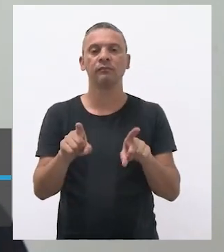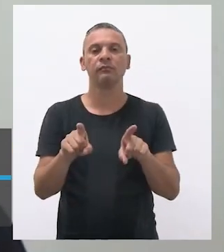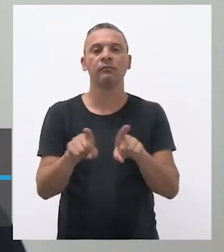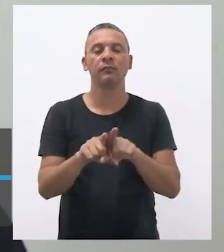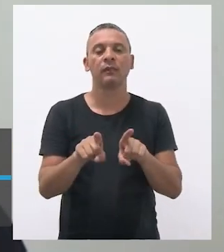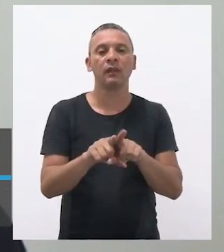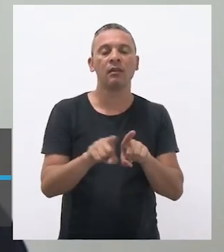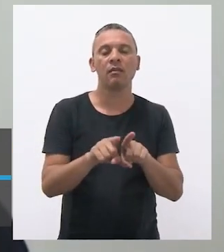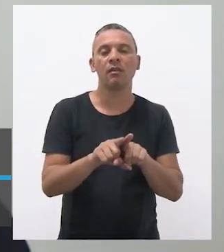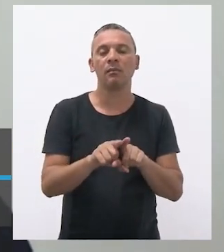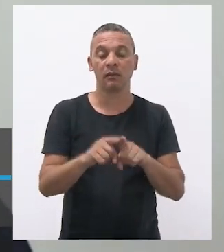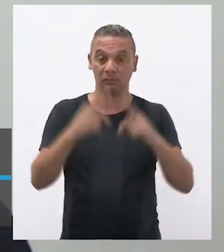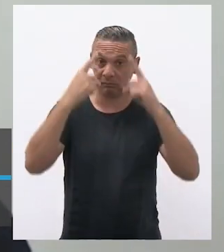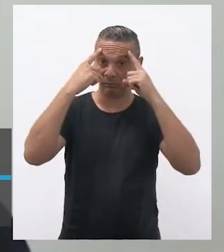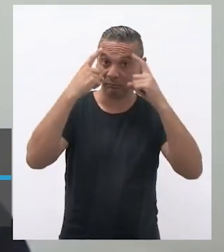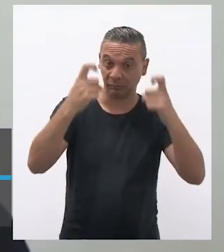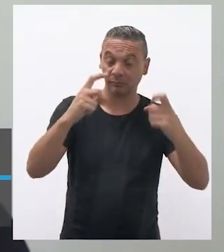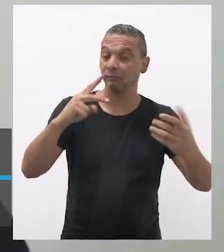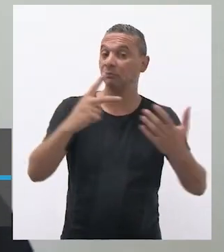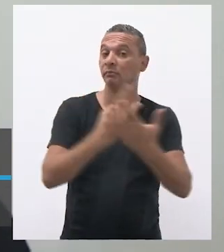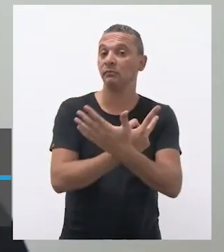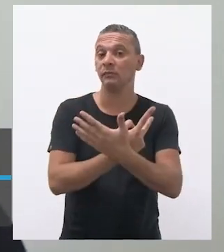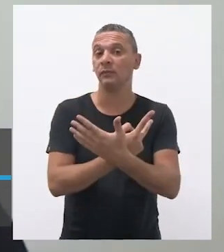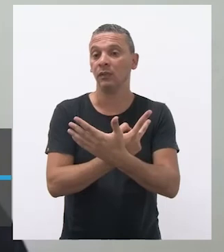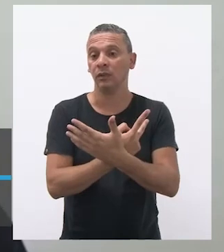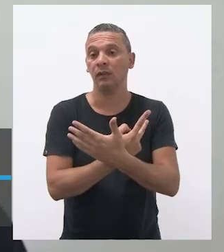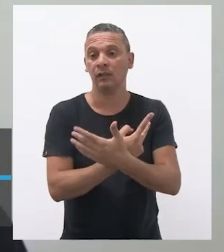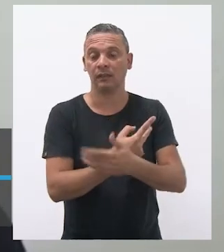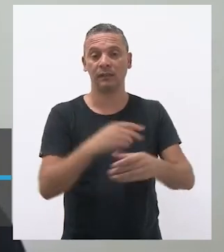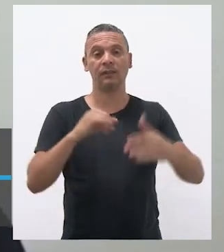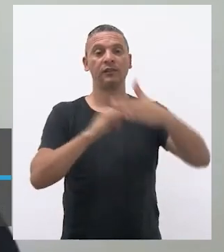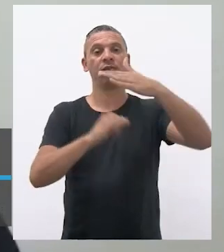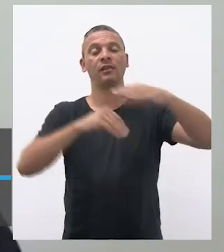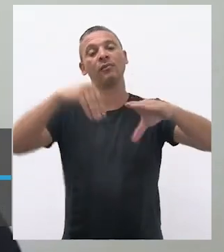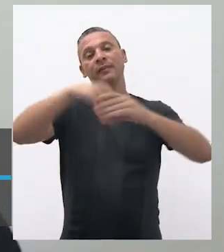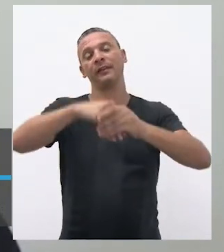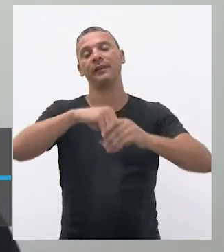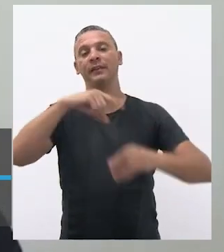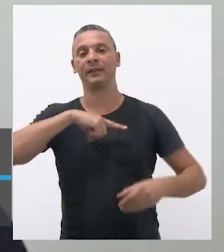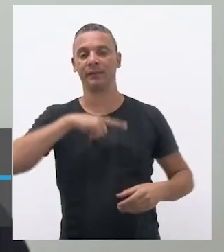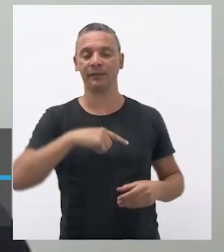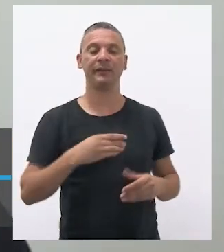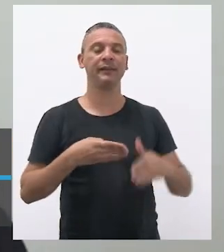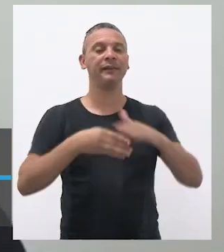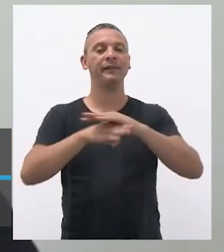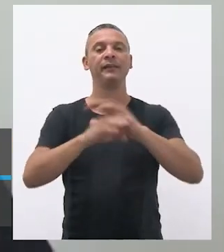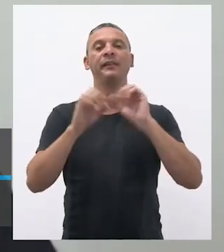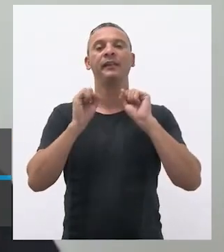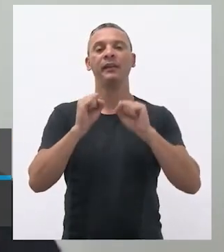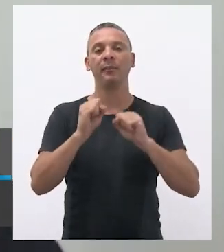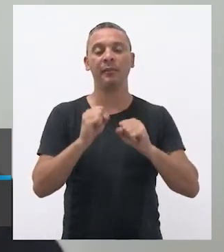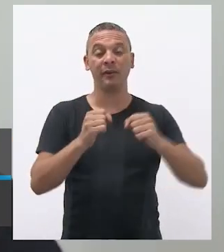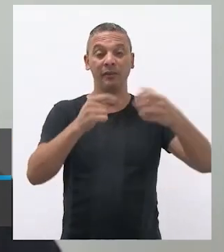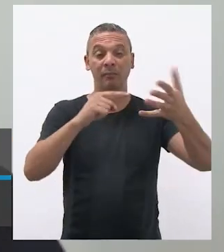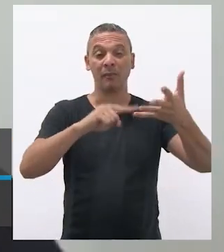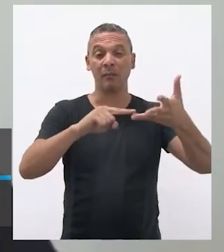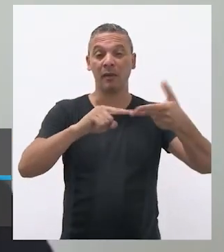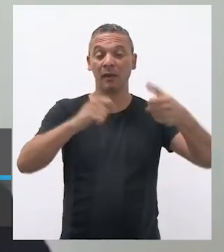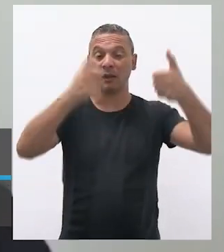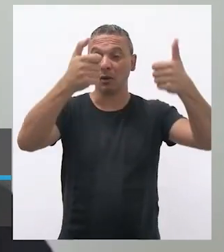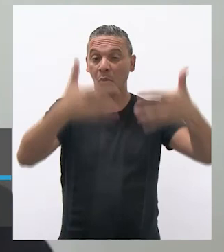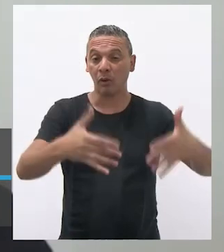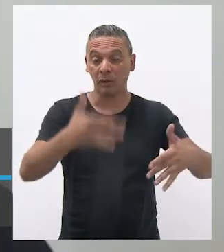como o assédio sexual, o tráfico, a exploração de mulheres e estupro, a tortura, e